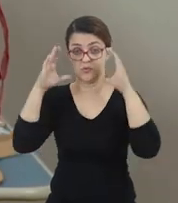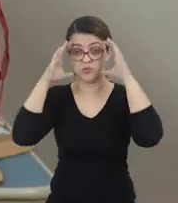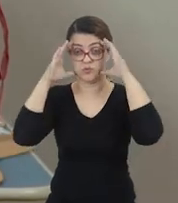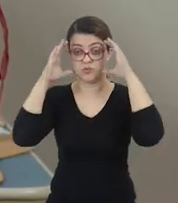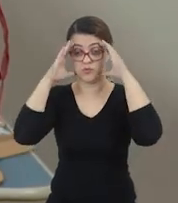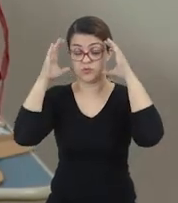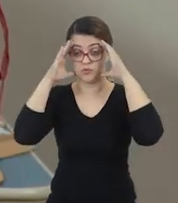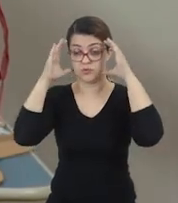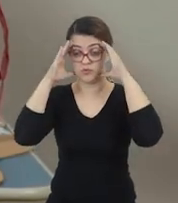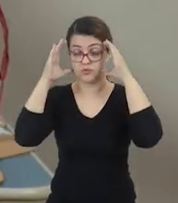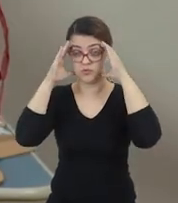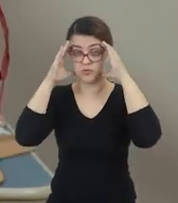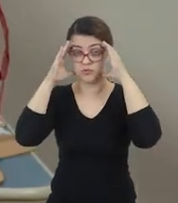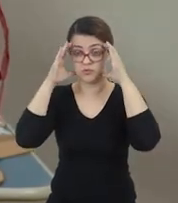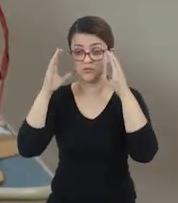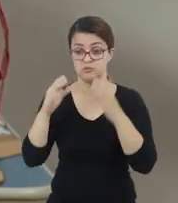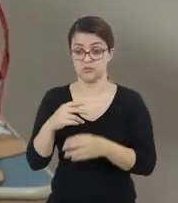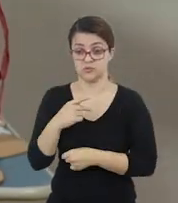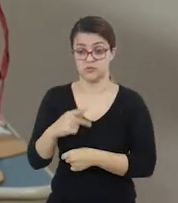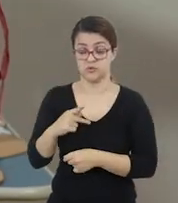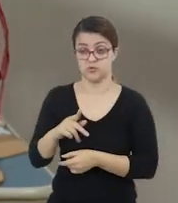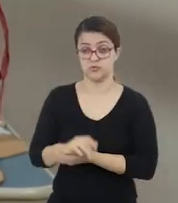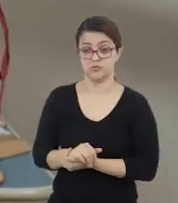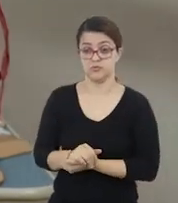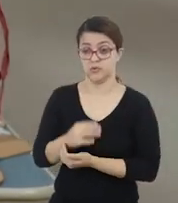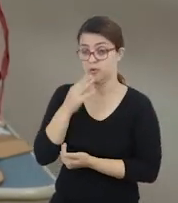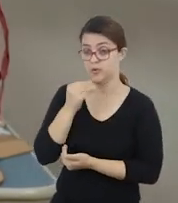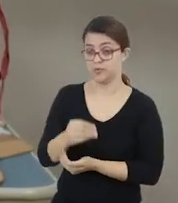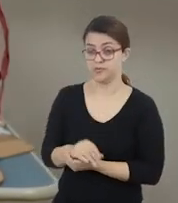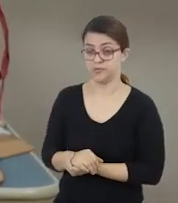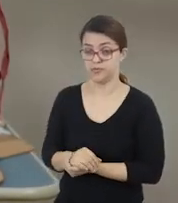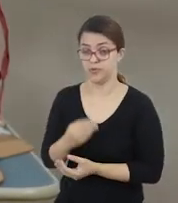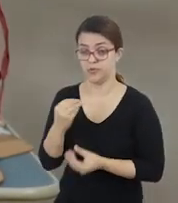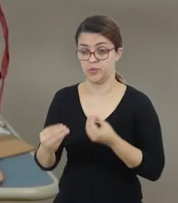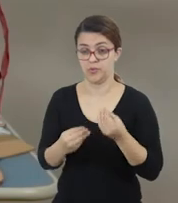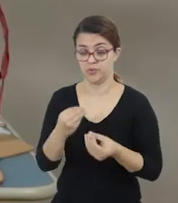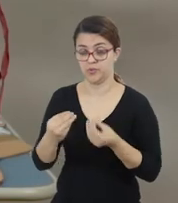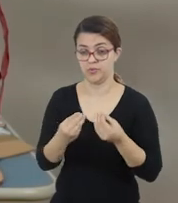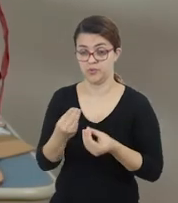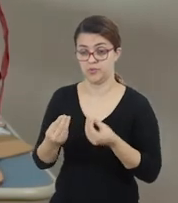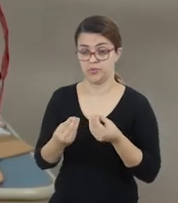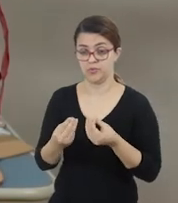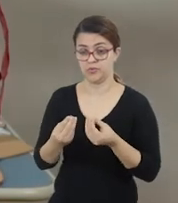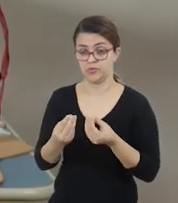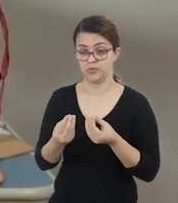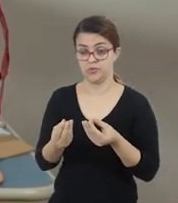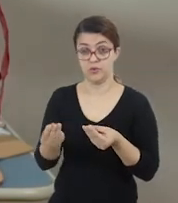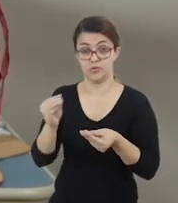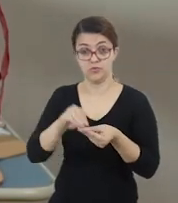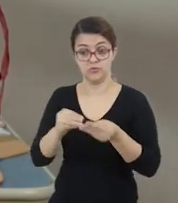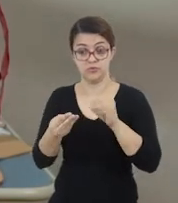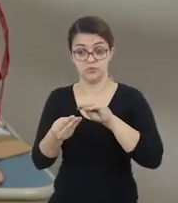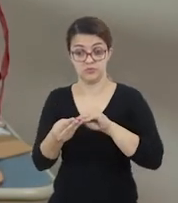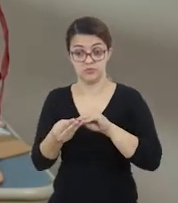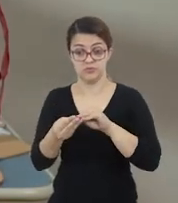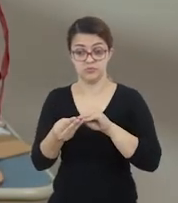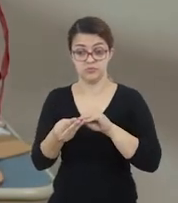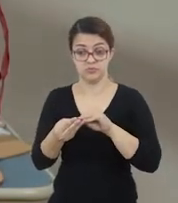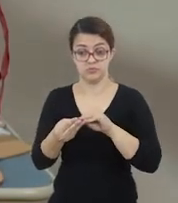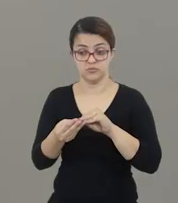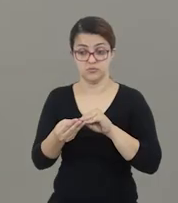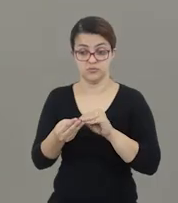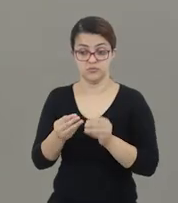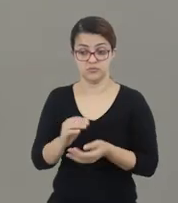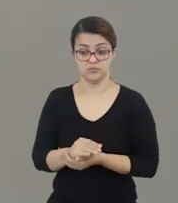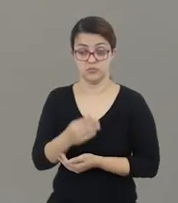a cabeça dele, ó. Aí o que que nós temos que fazer? Vamos dobrar nesse sentido, né? E formou-se o